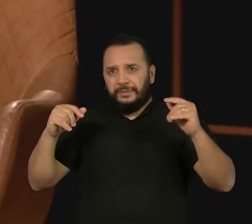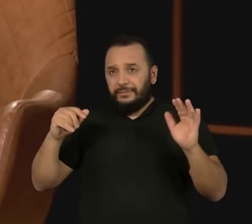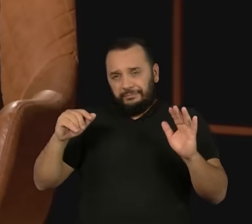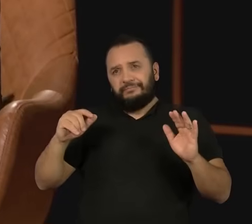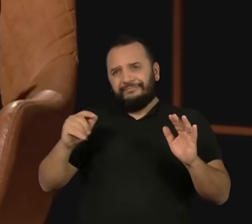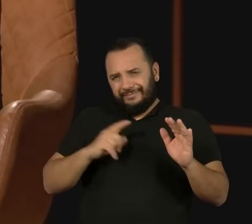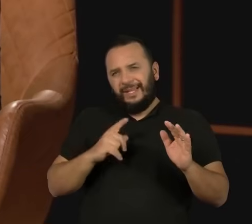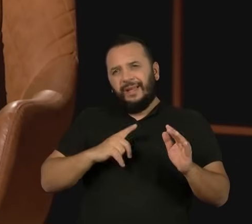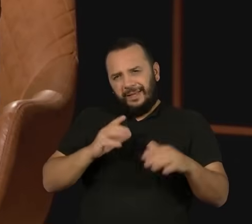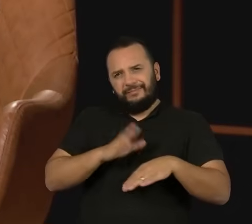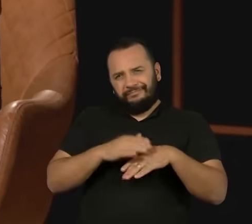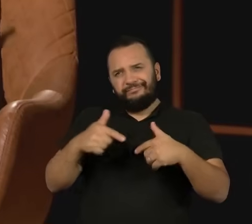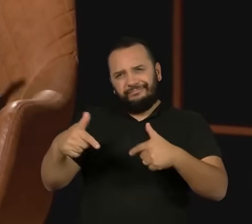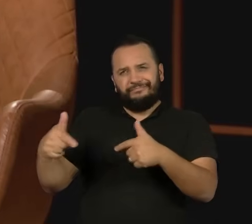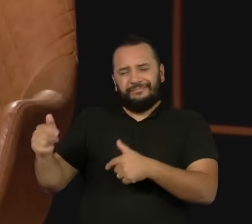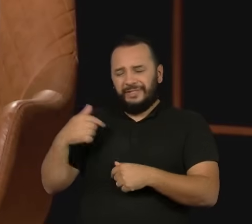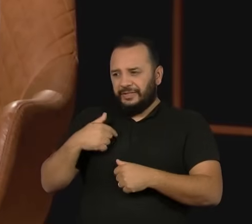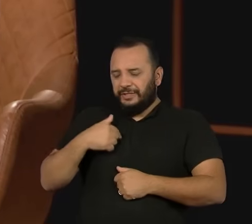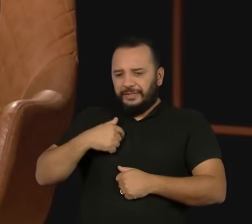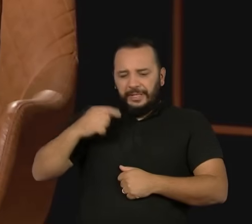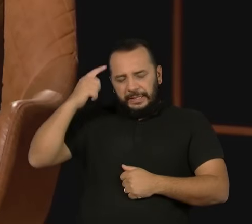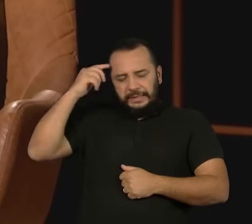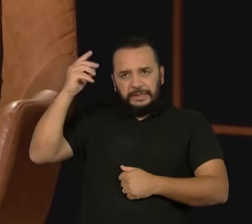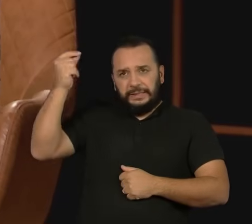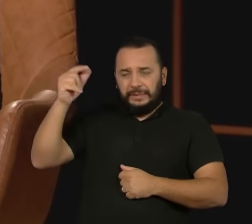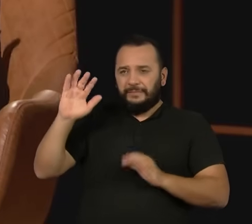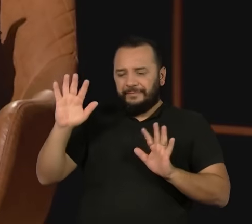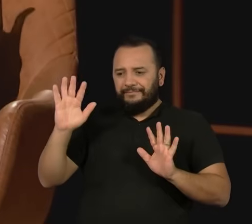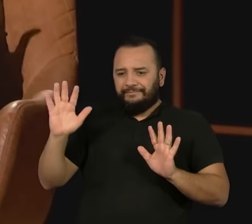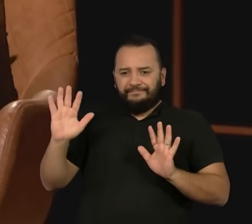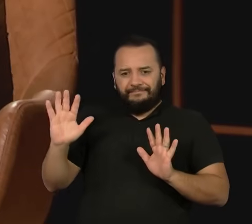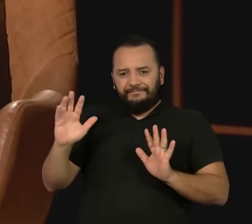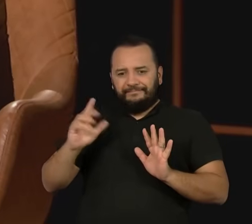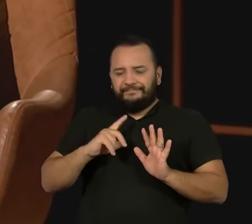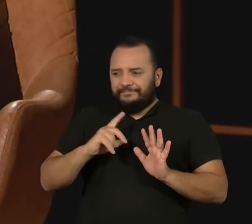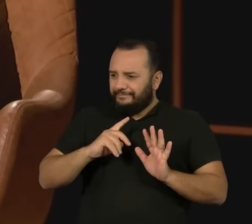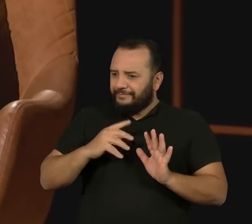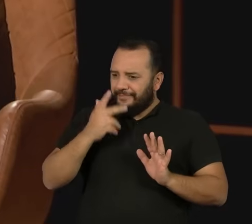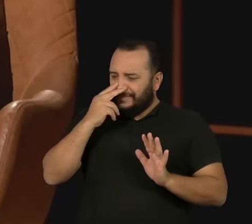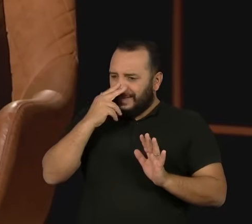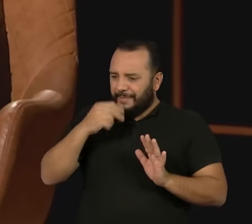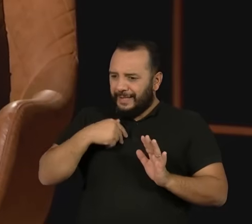técnica e né, na teoria. Não, muita coisa eu faço